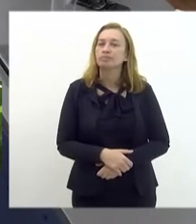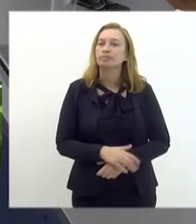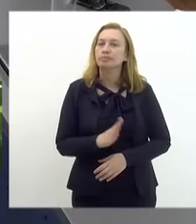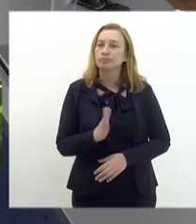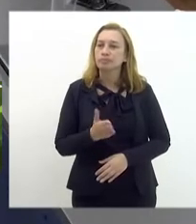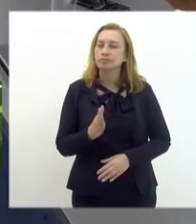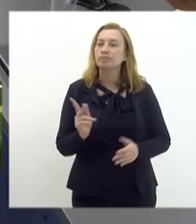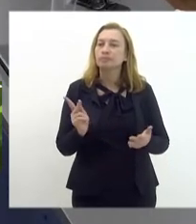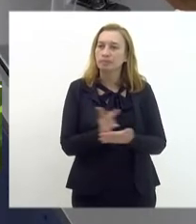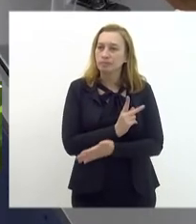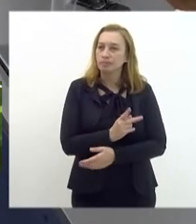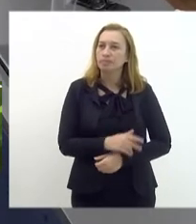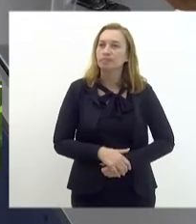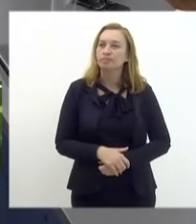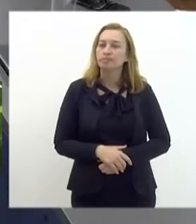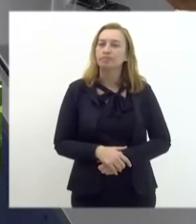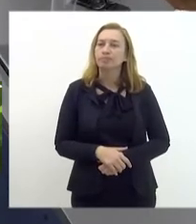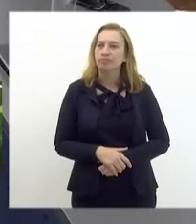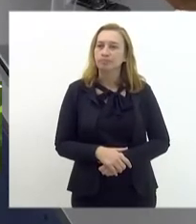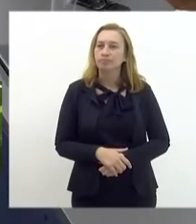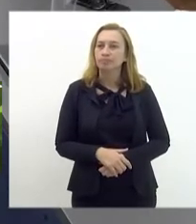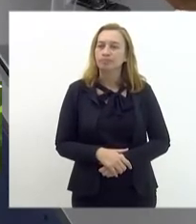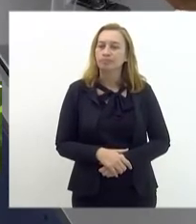está acontecendo. Tá bom.